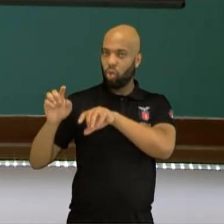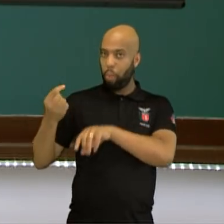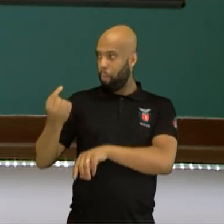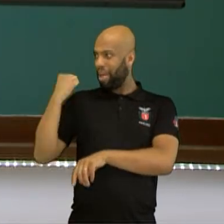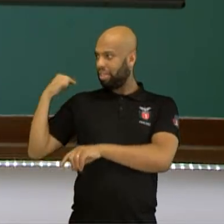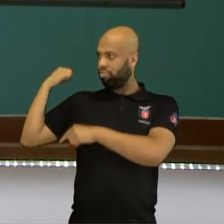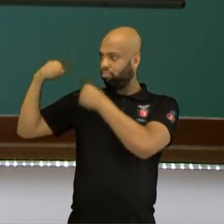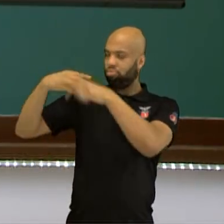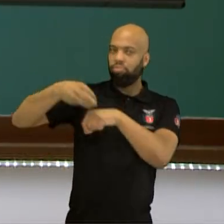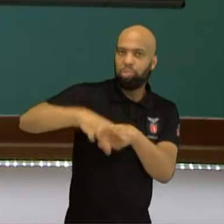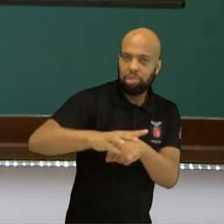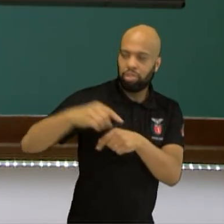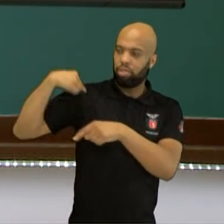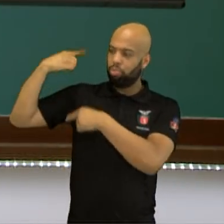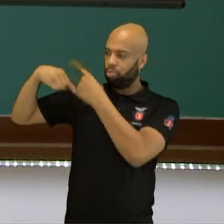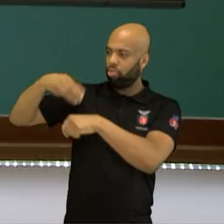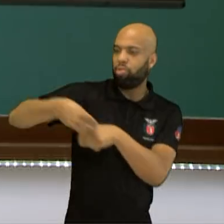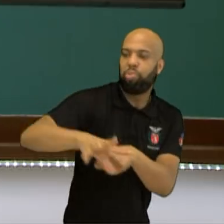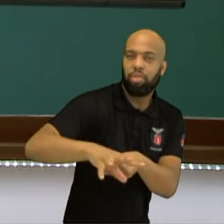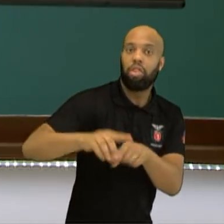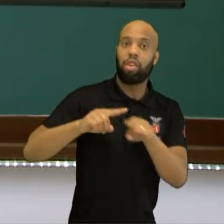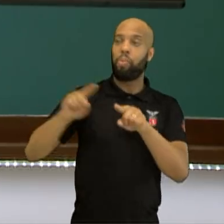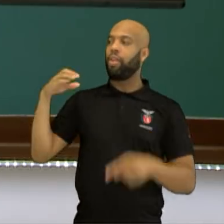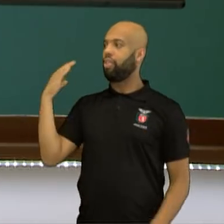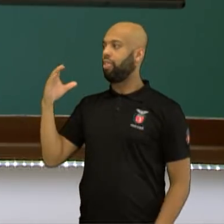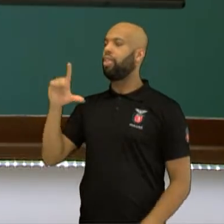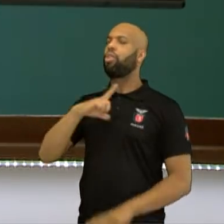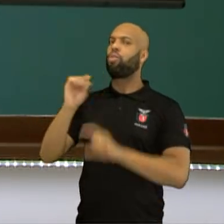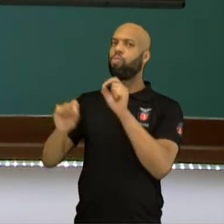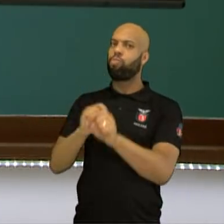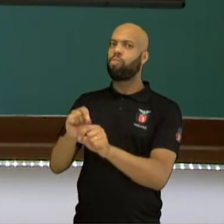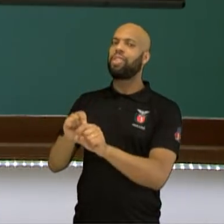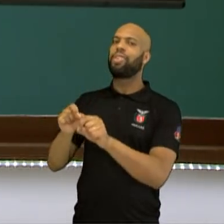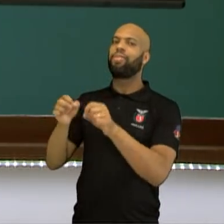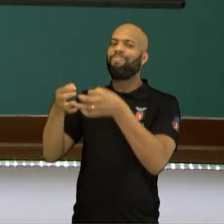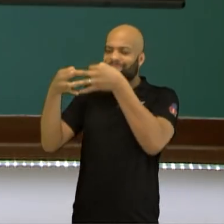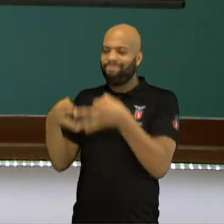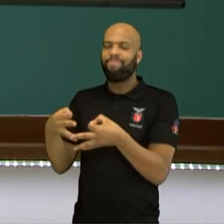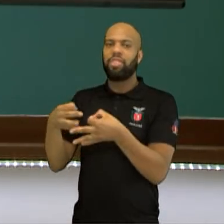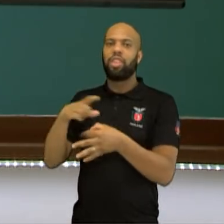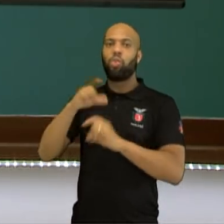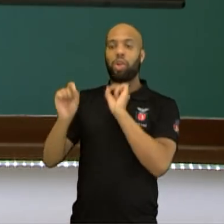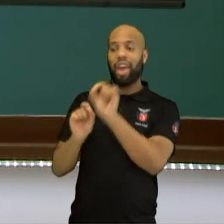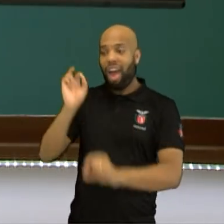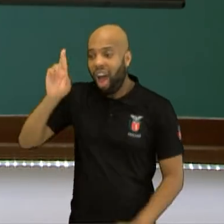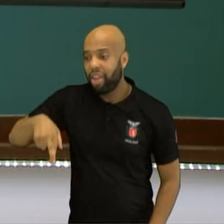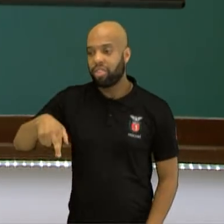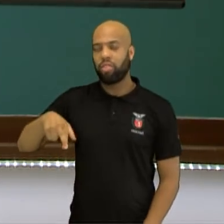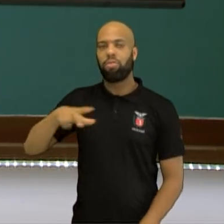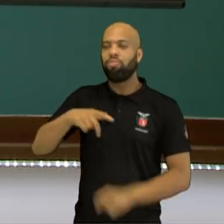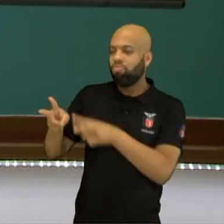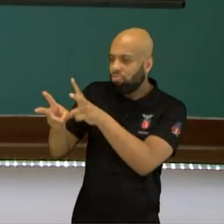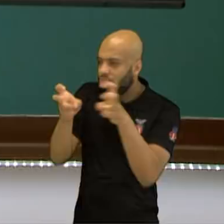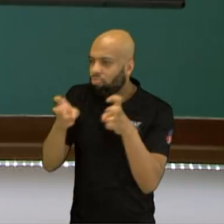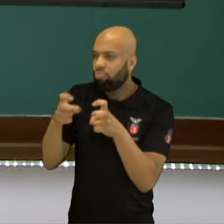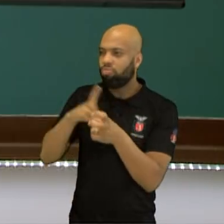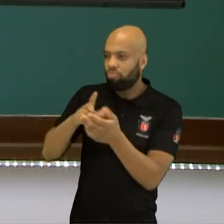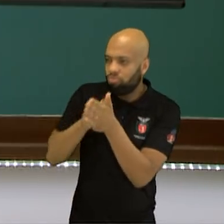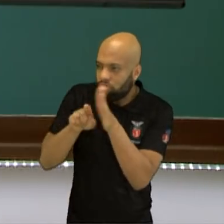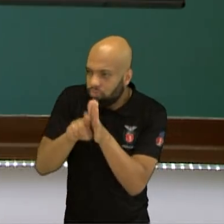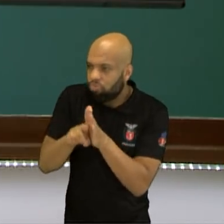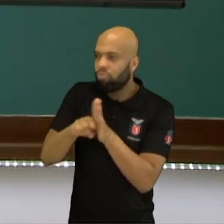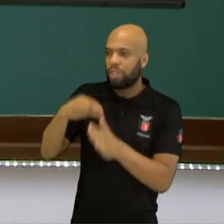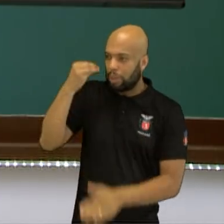ciência é um conhecimento mais rigoroso. Ela parte daquilo que é racional, daquilo que é observável, daquilo